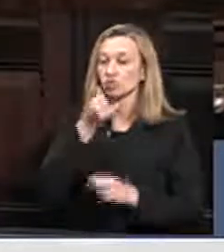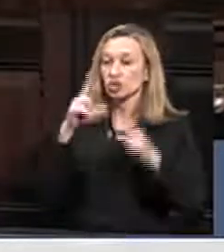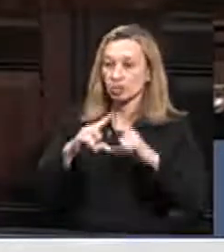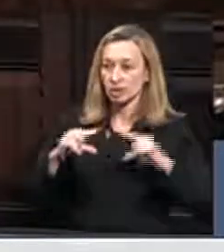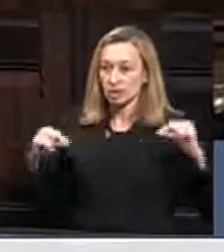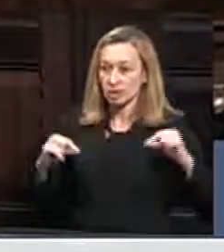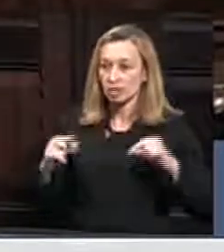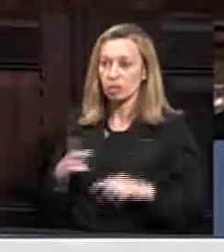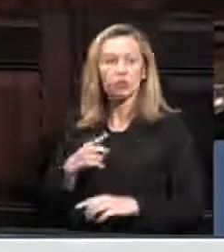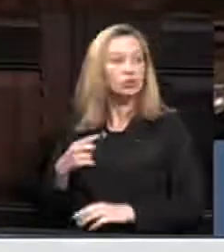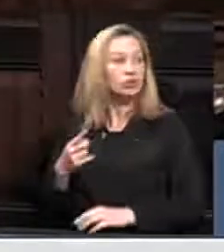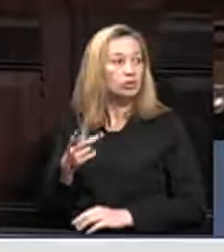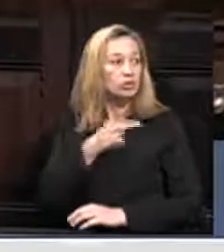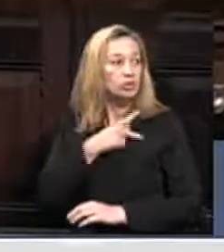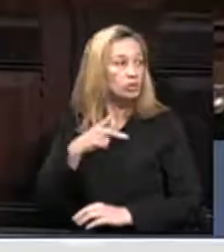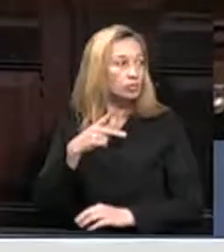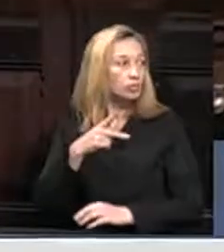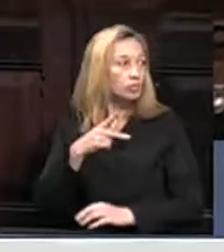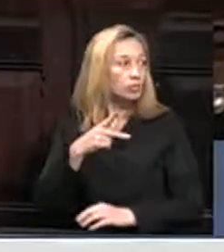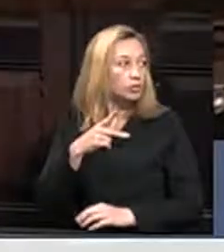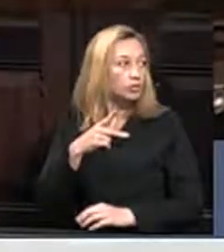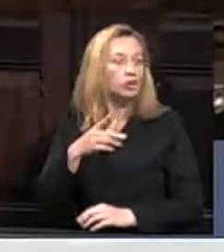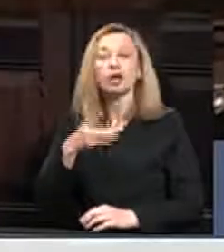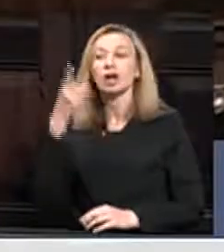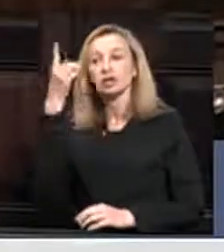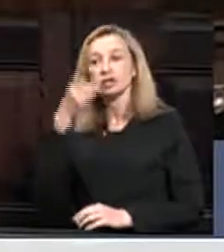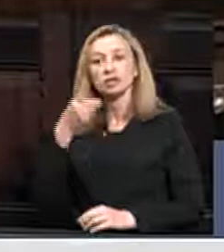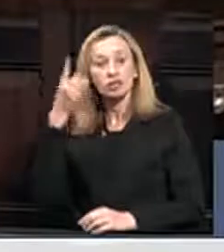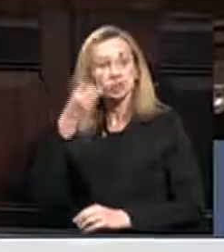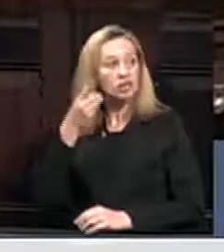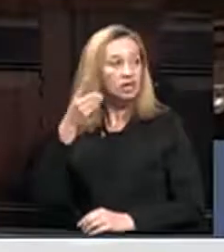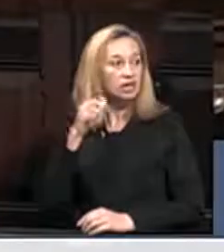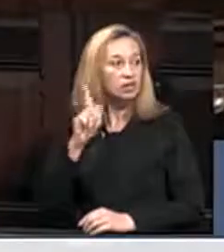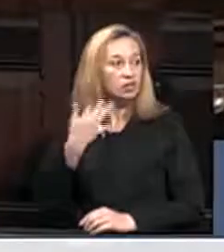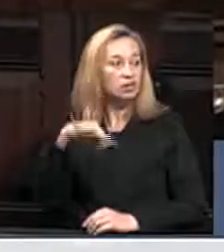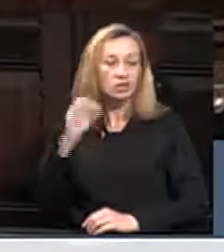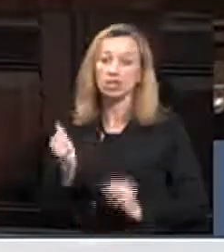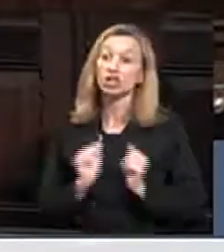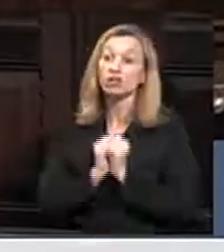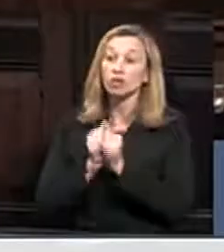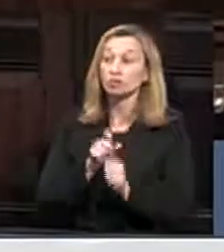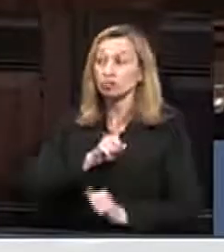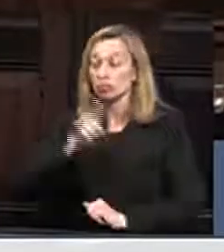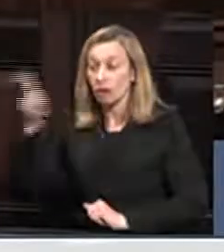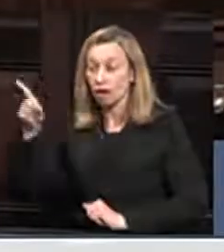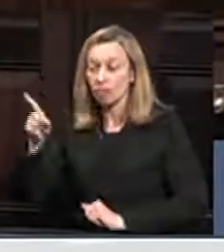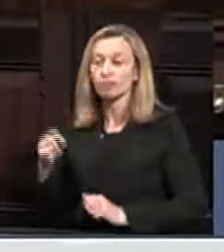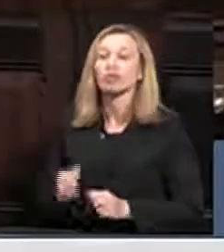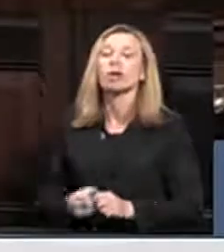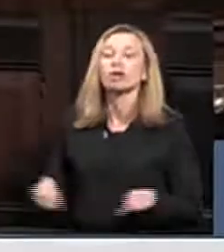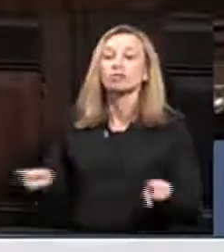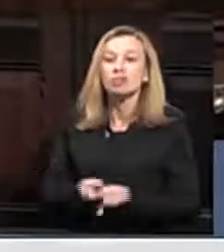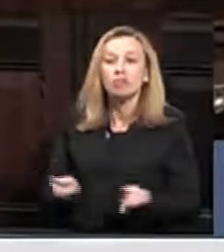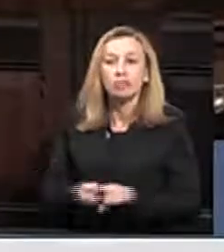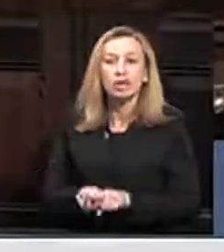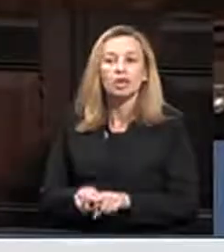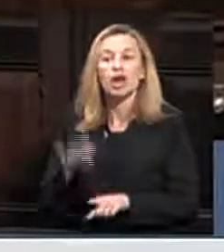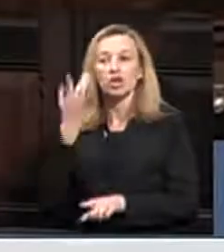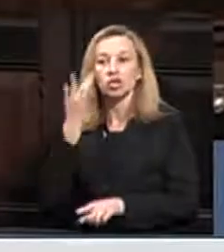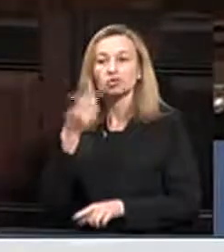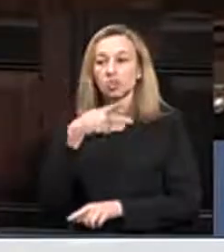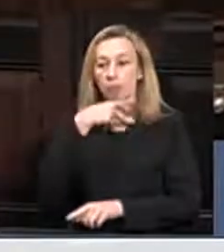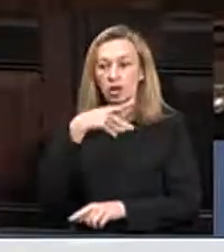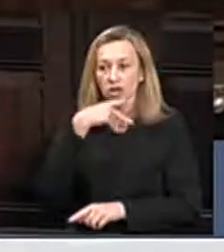deputada Lucinha, estava, inclusive, presente. E também achamos que o